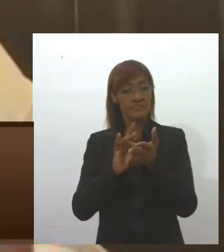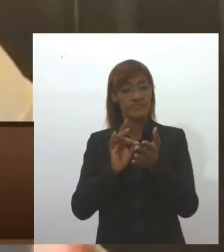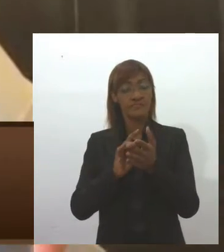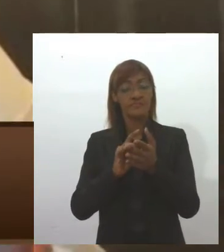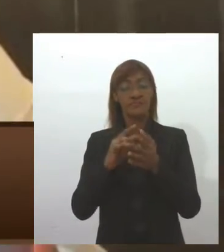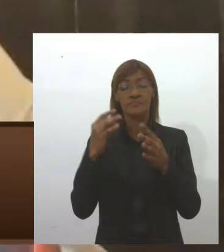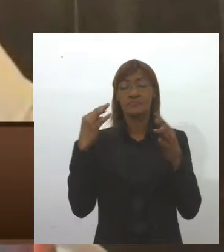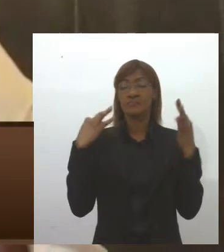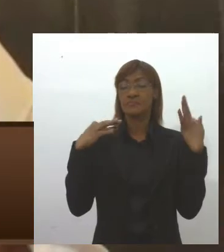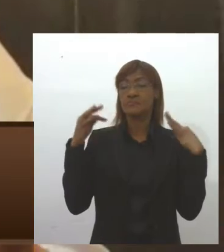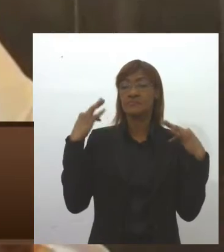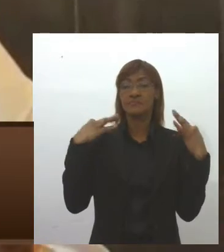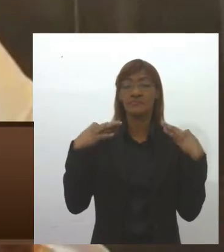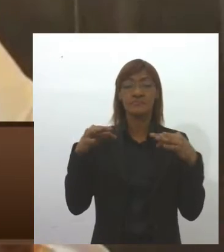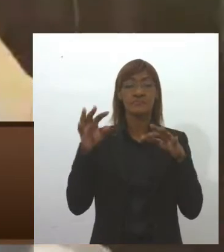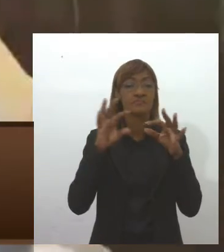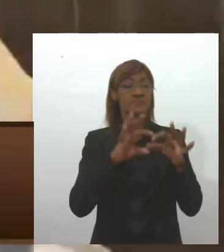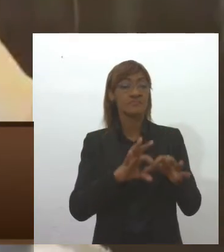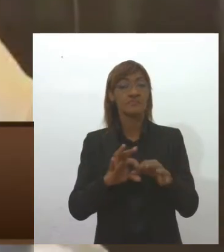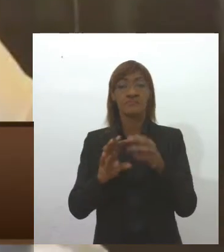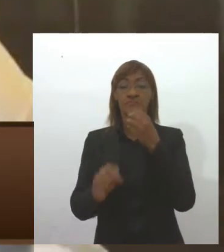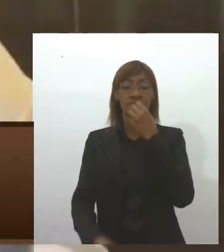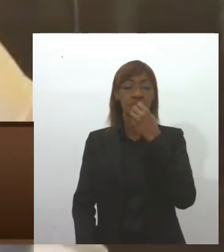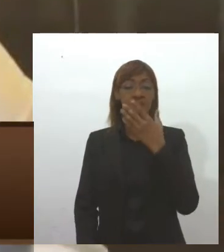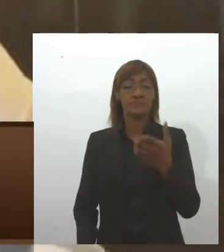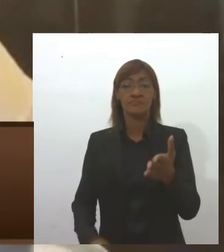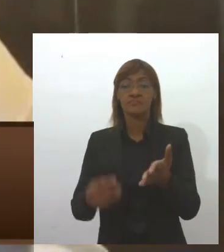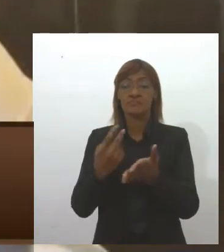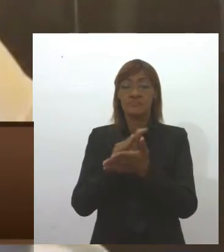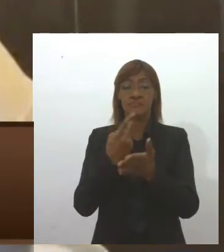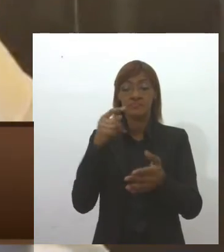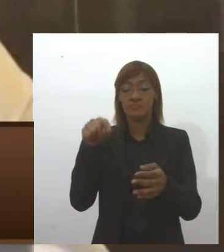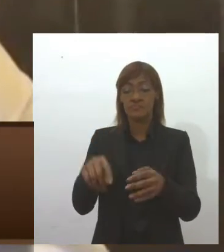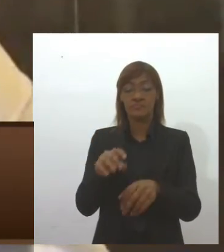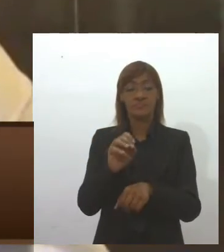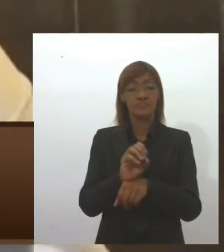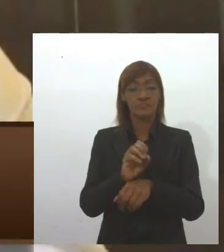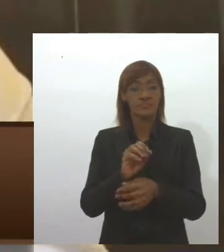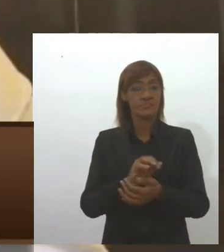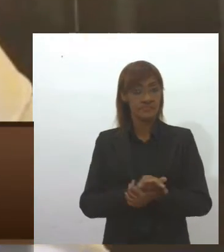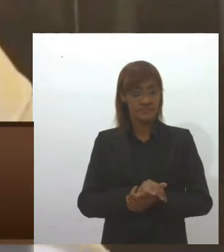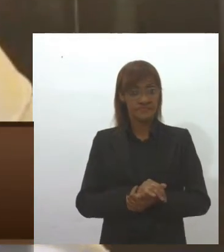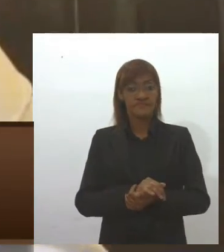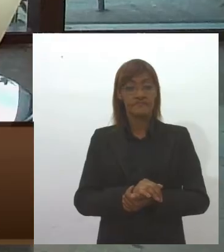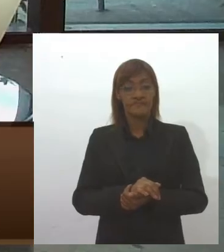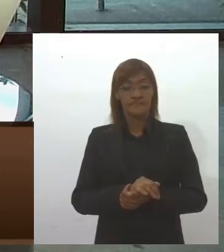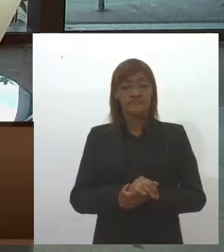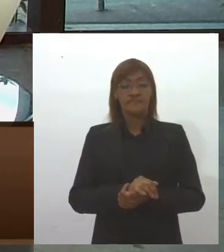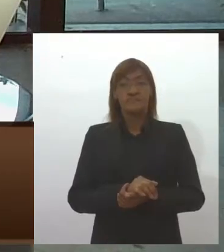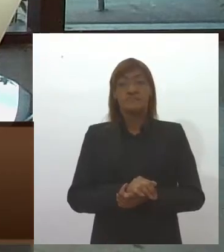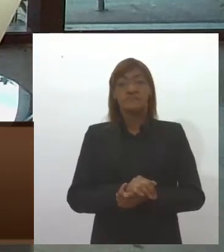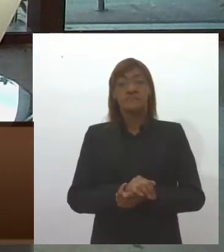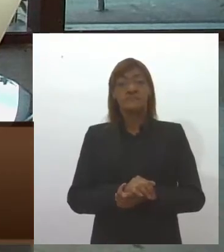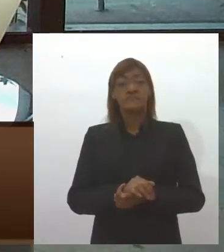essa construção, essa união acontecendo aqui no nosso estado. É por essa união do trade turístico. A gente queria agradecer demais a